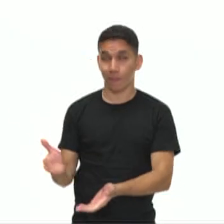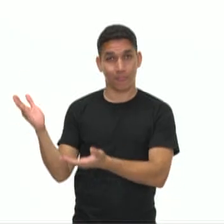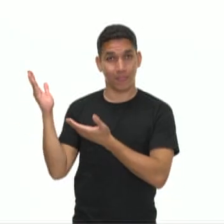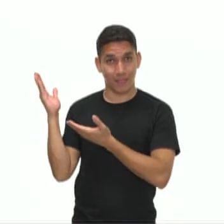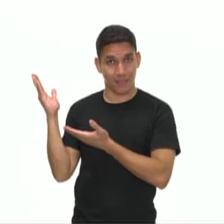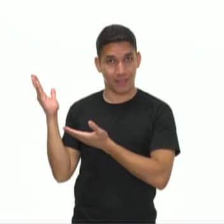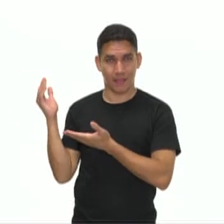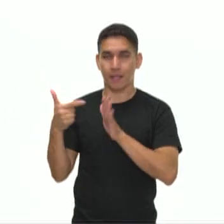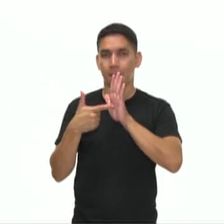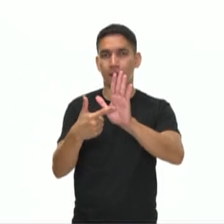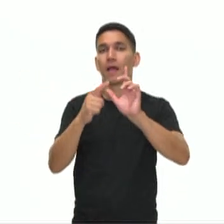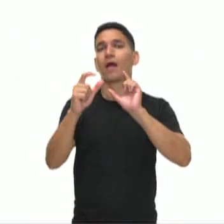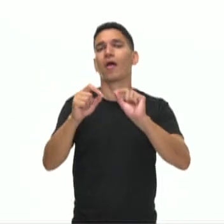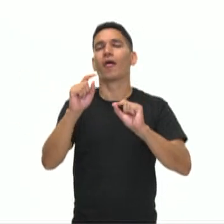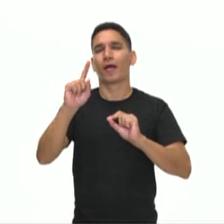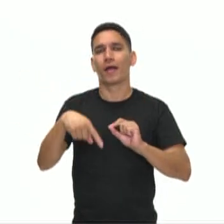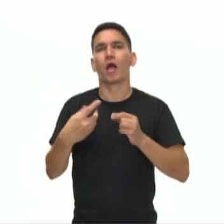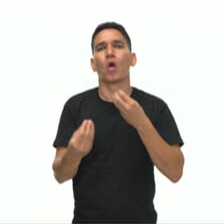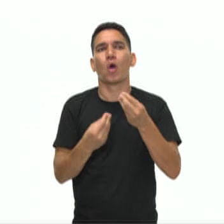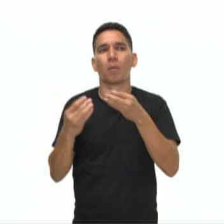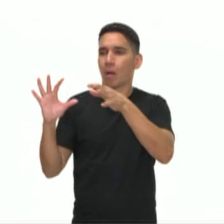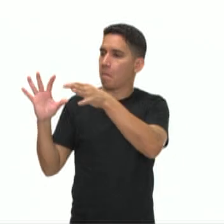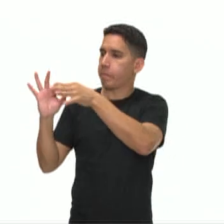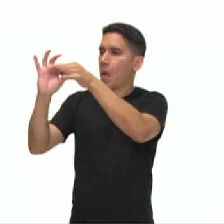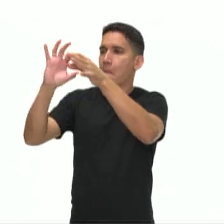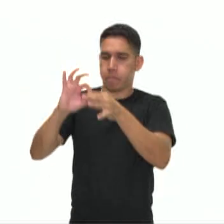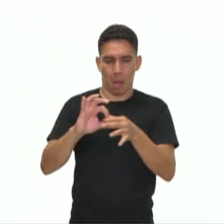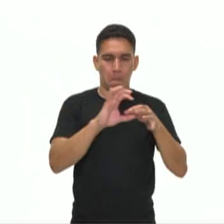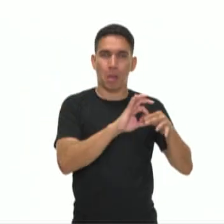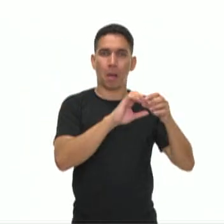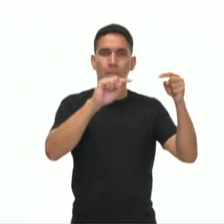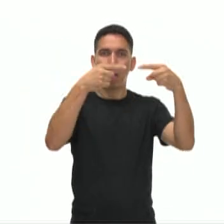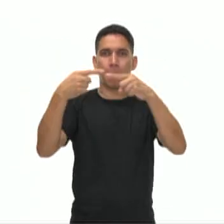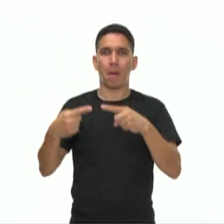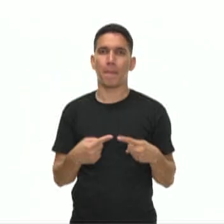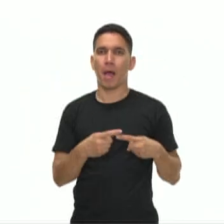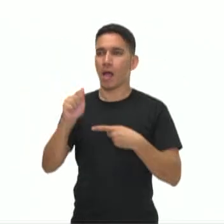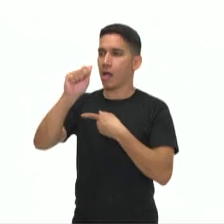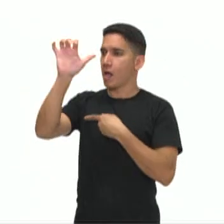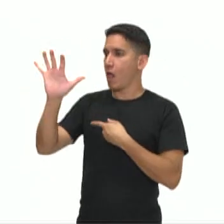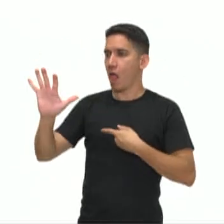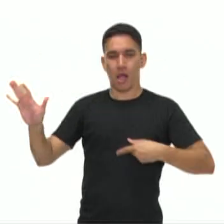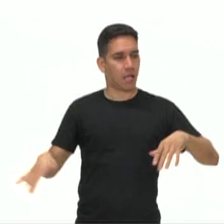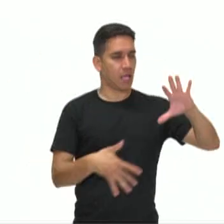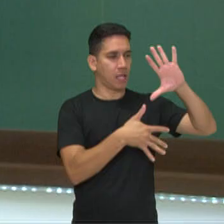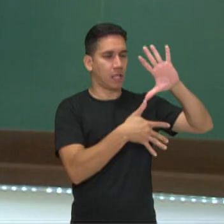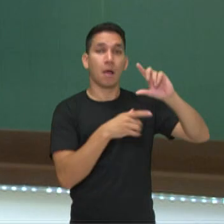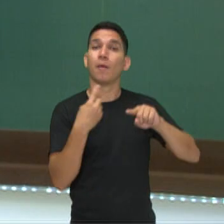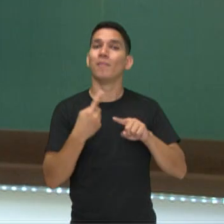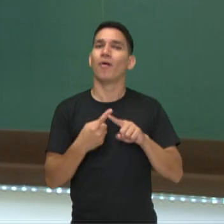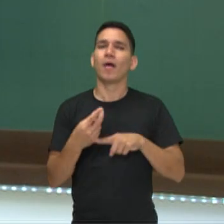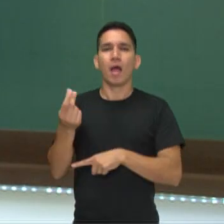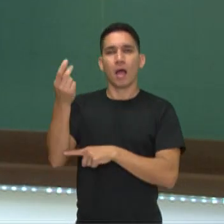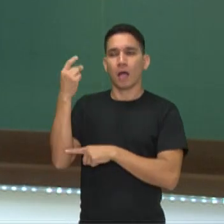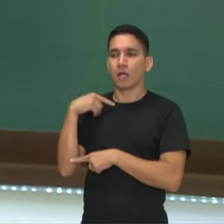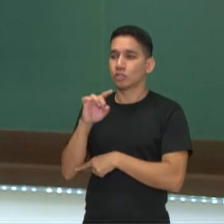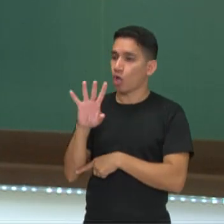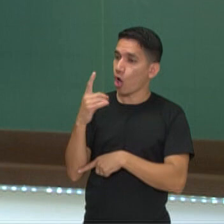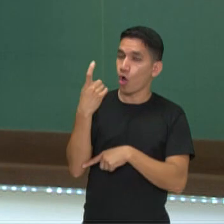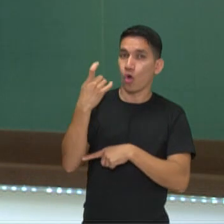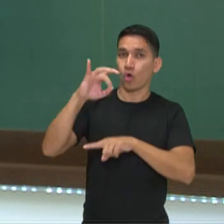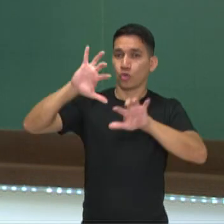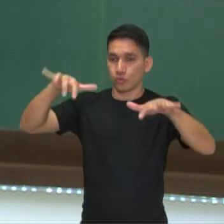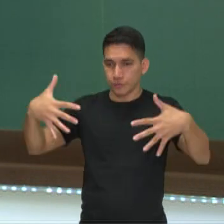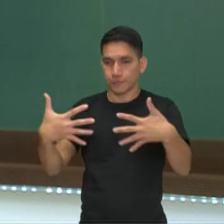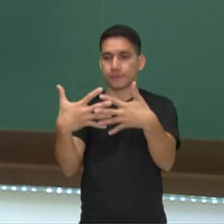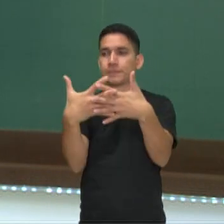Esse mapa, ele está mostrando a ligação África-América. Porque antes, quando tinha um único continente,